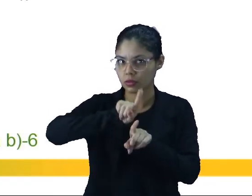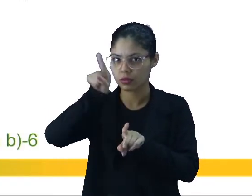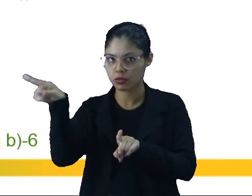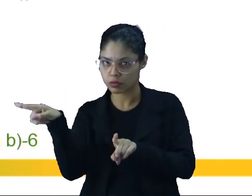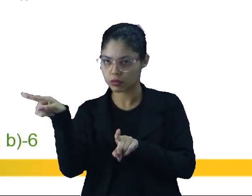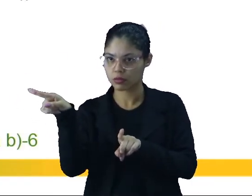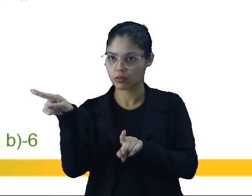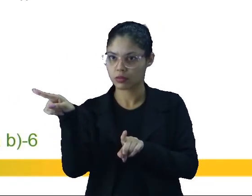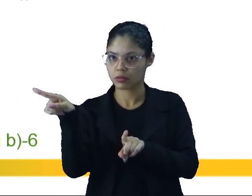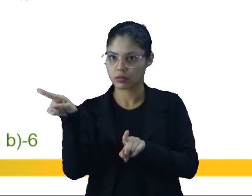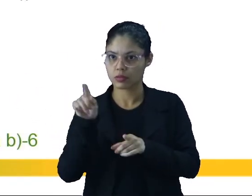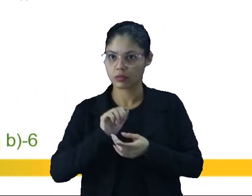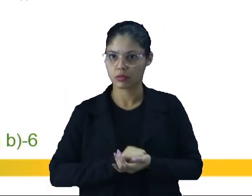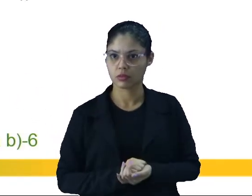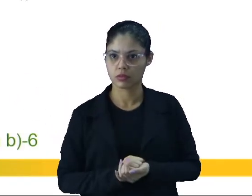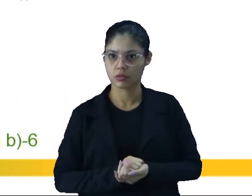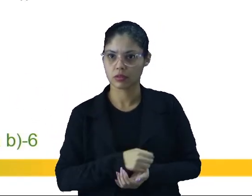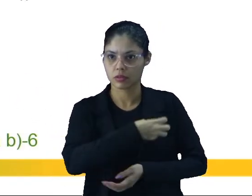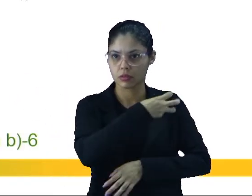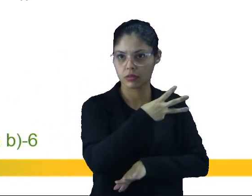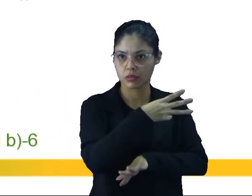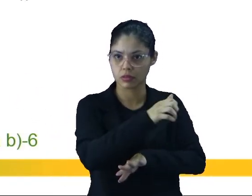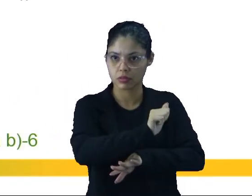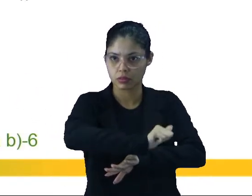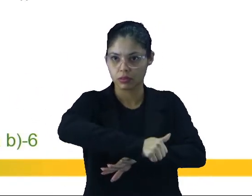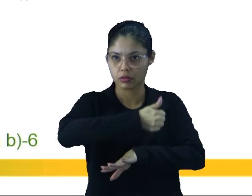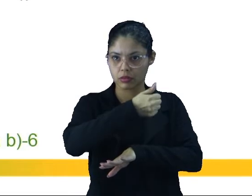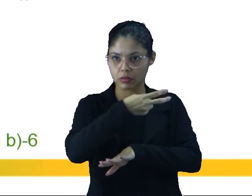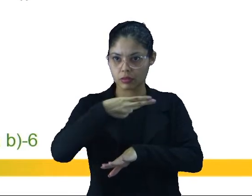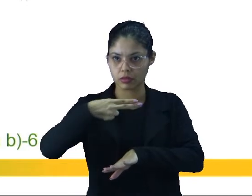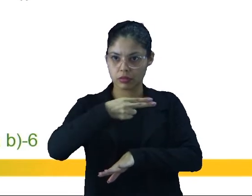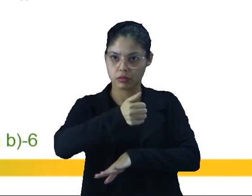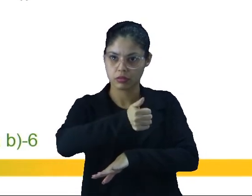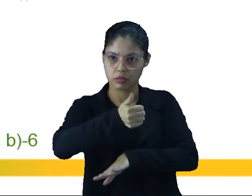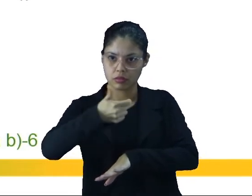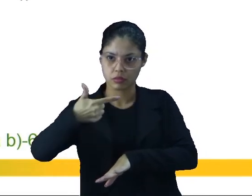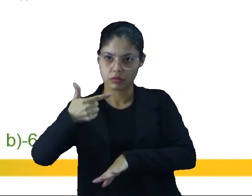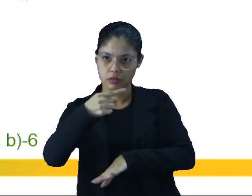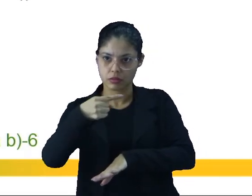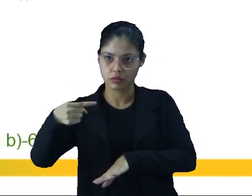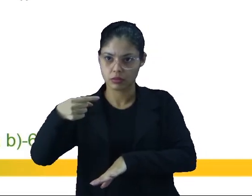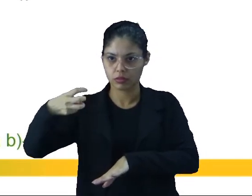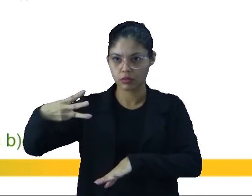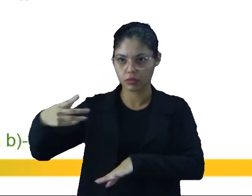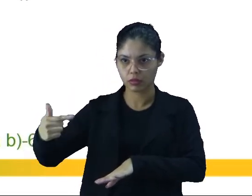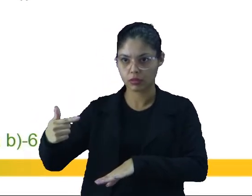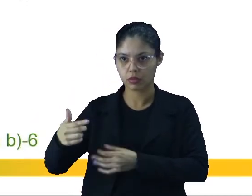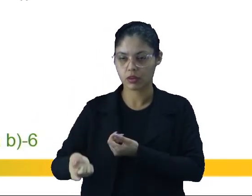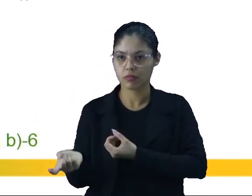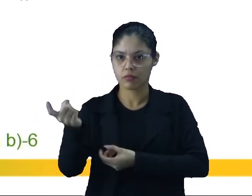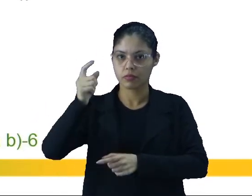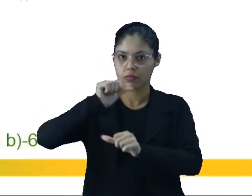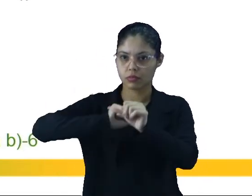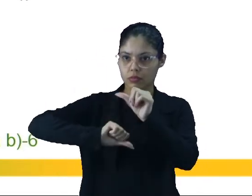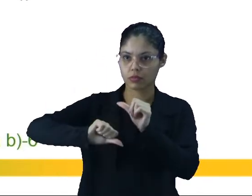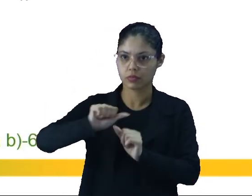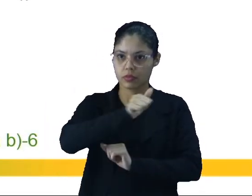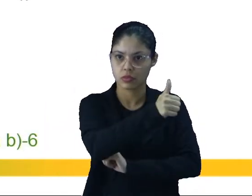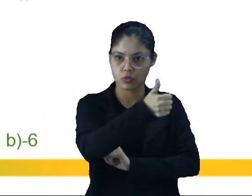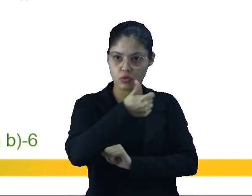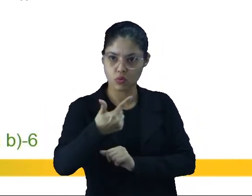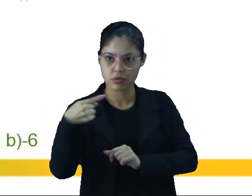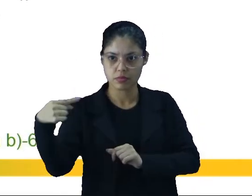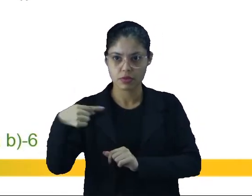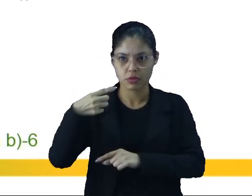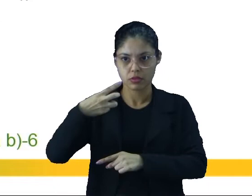lá, certo? Aí vai ficar, o 3 que está multiplicando vai passar dividindo. Vai ficar 12 menos